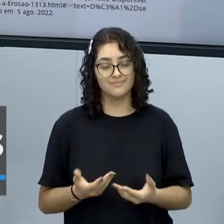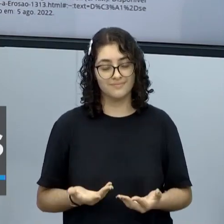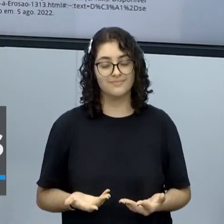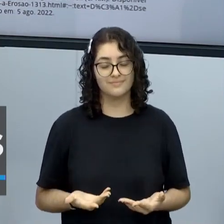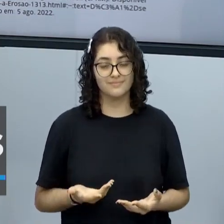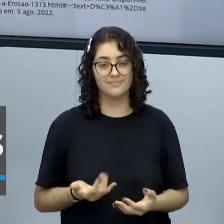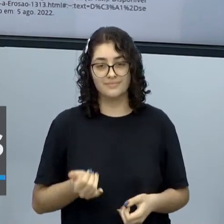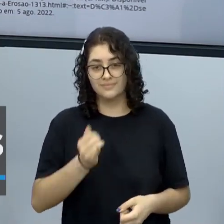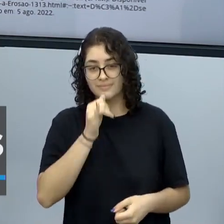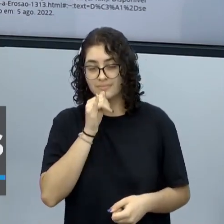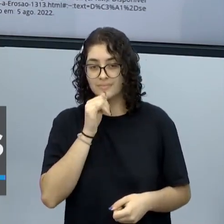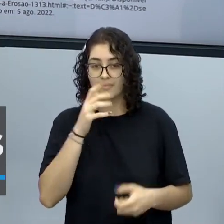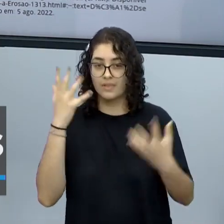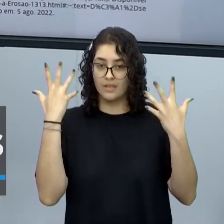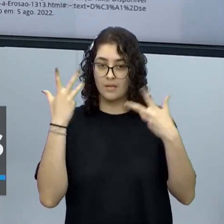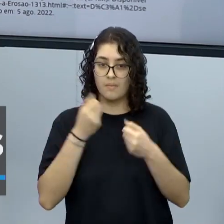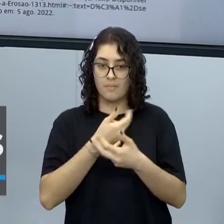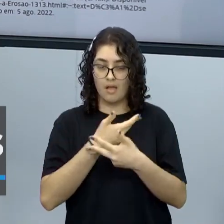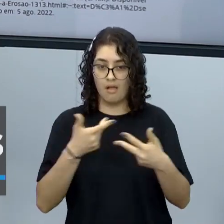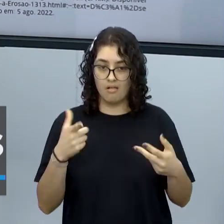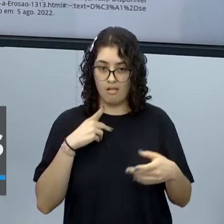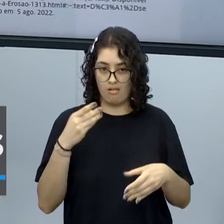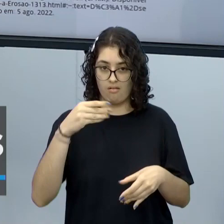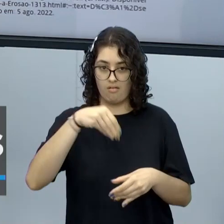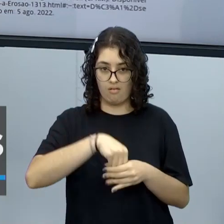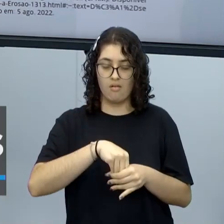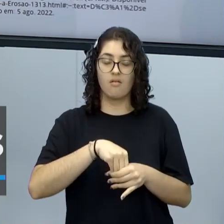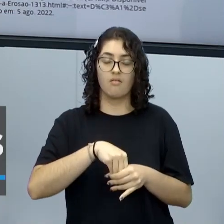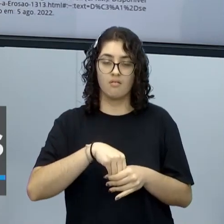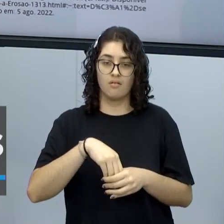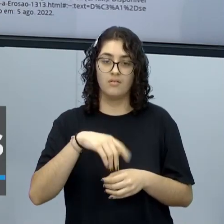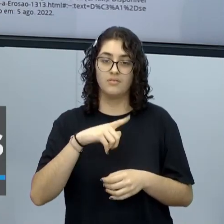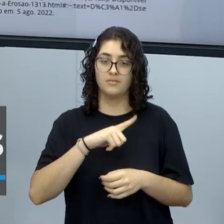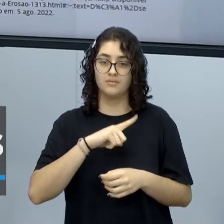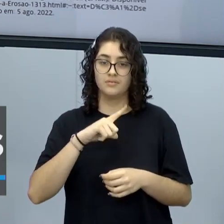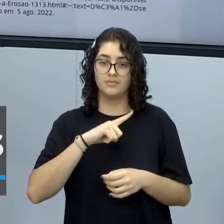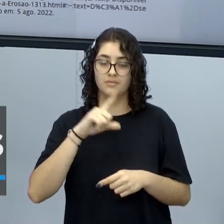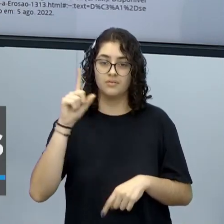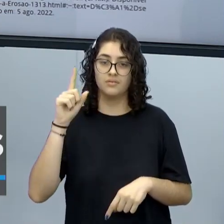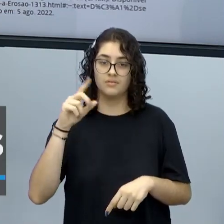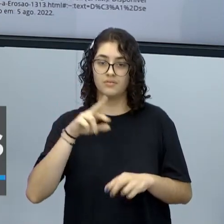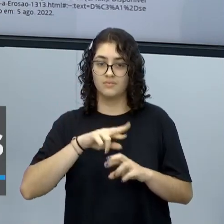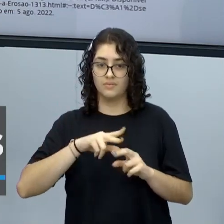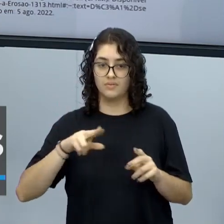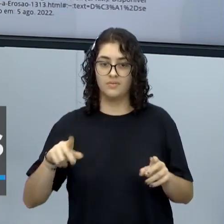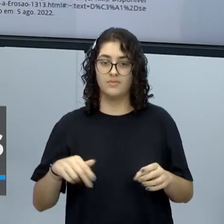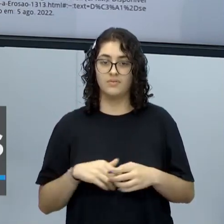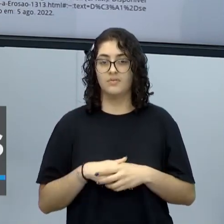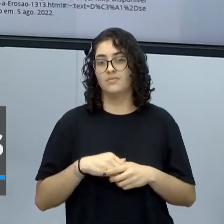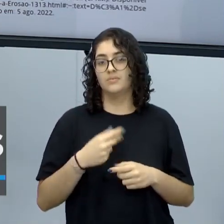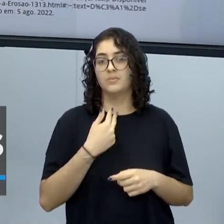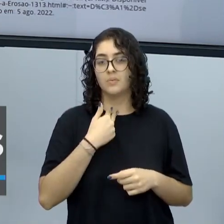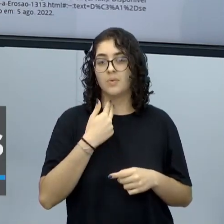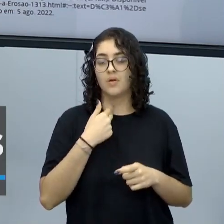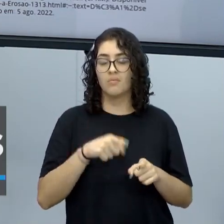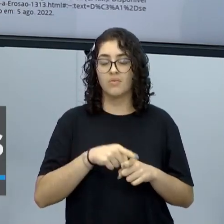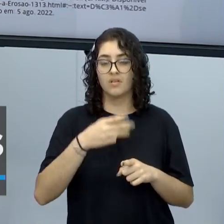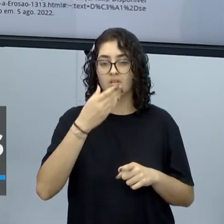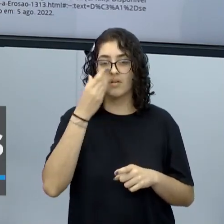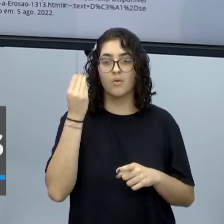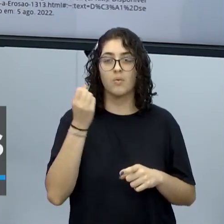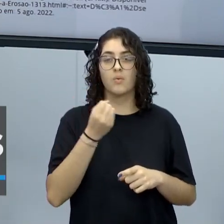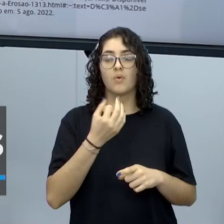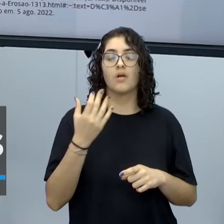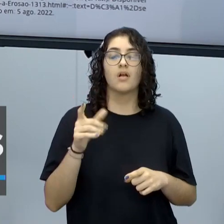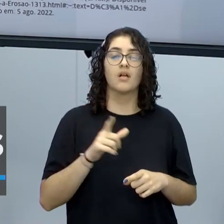solo. Sem pensar nos animais que vivem nesse solo e vão gerar ali vários resíduos orgânicos. A gente não pode esquecer de quais são